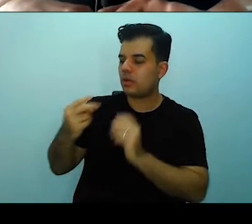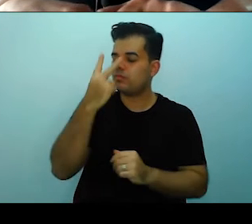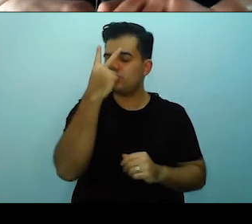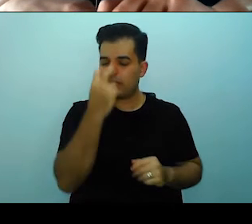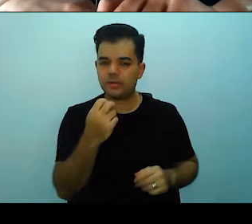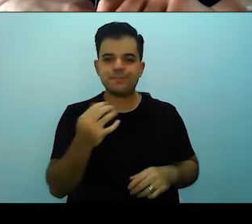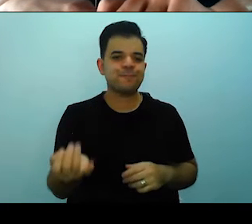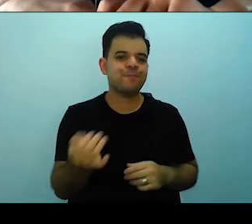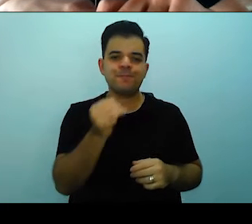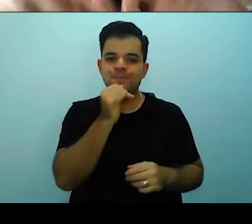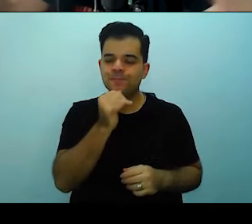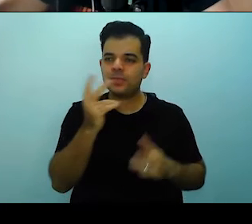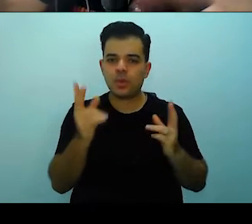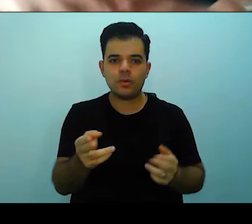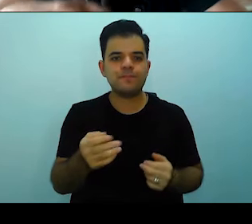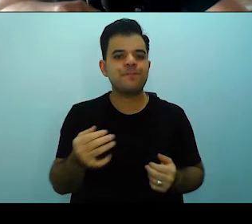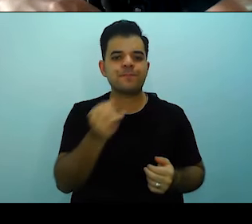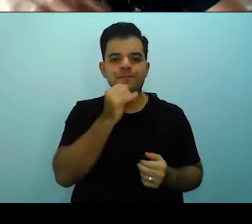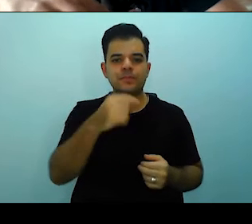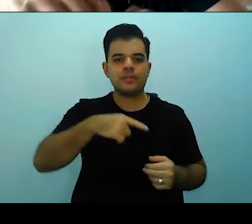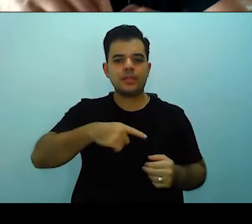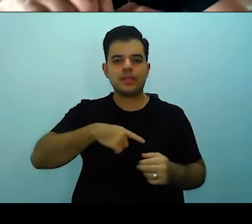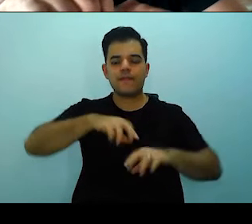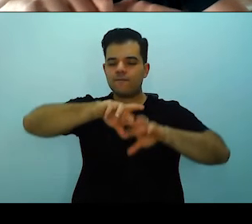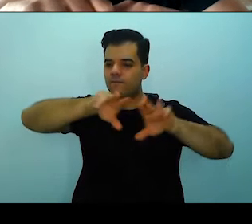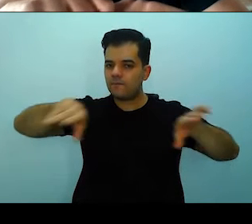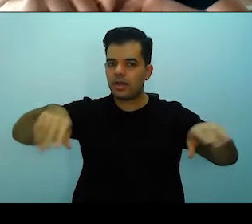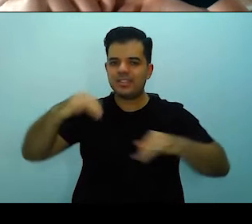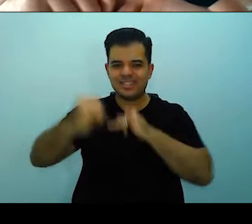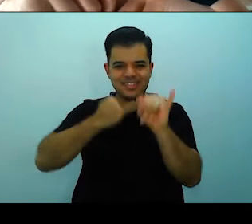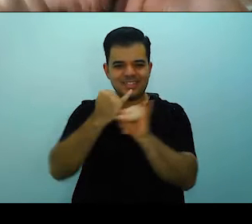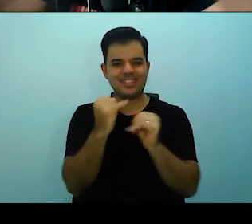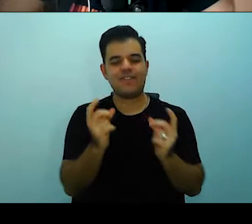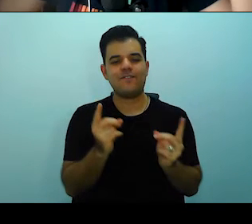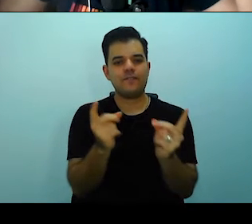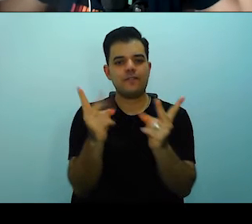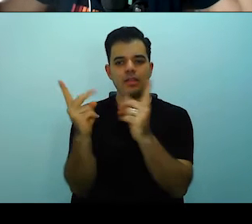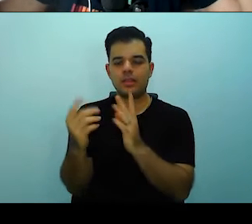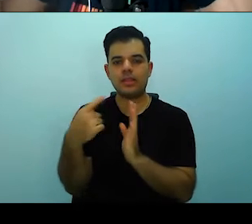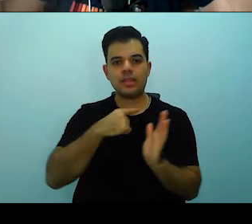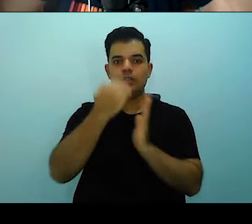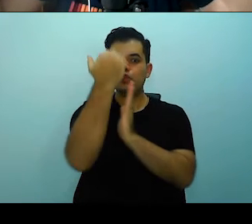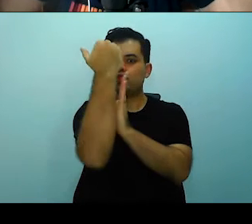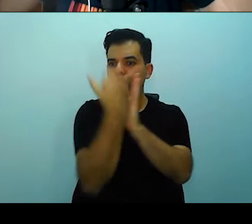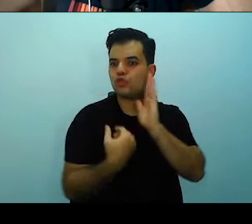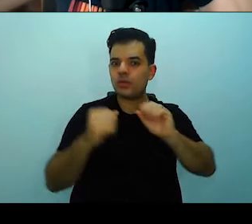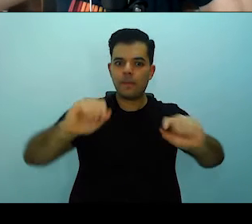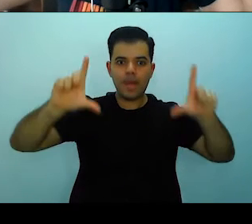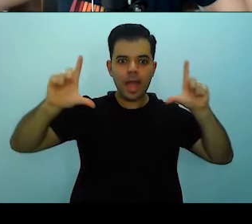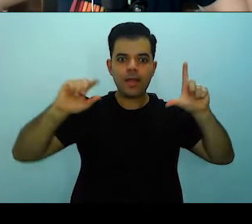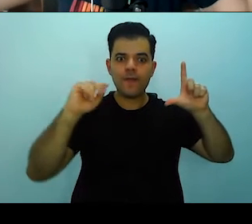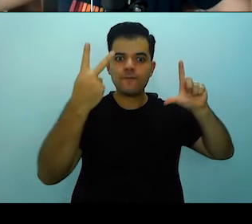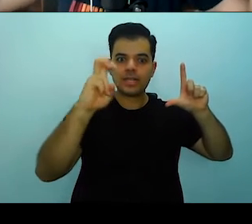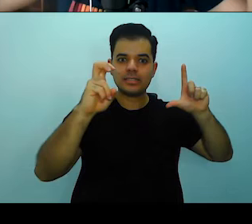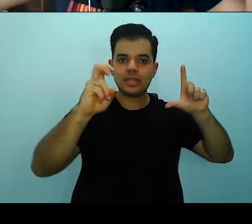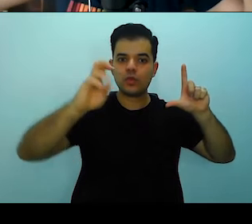ele está vendo por exemplo, um e-commerce, quando você tem ali desconto, promoção de R$ 25,99